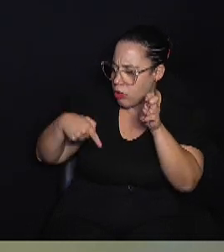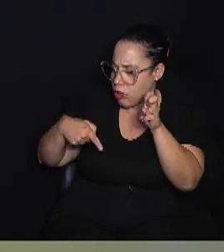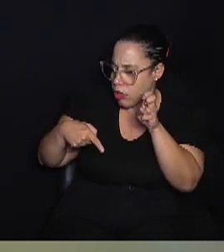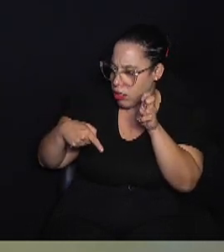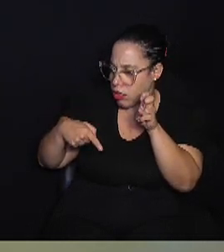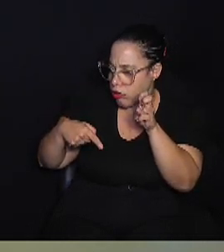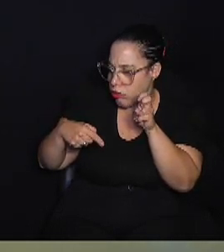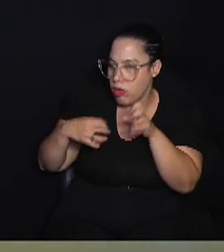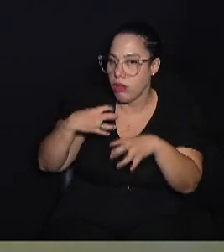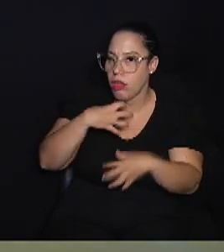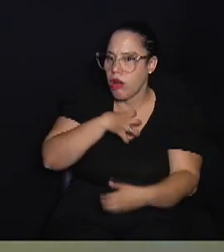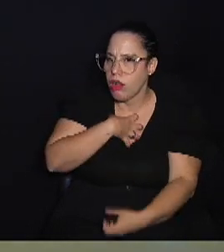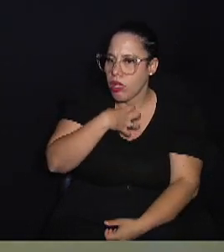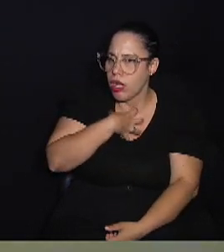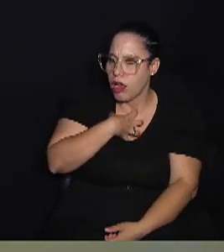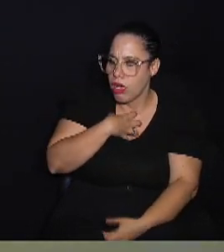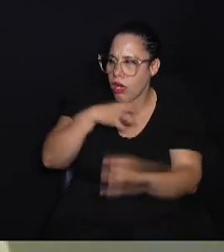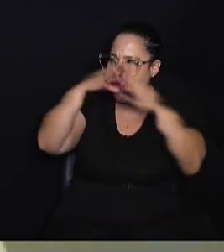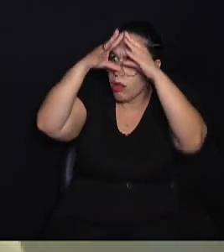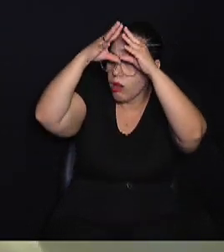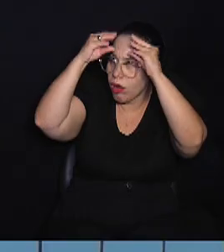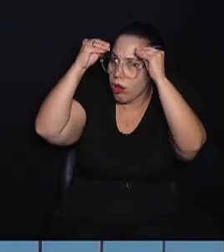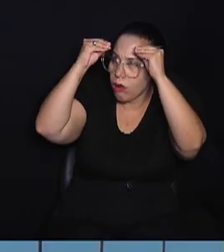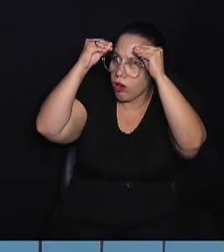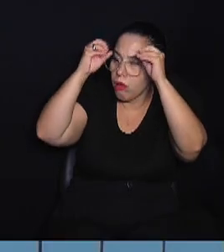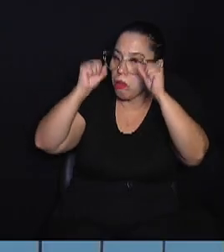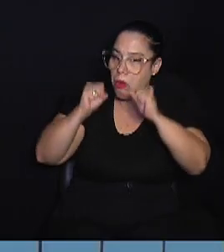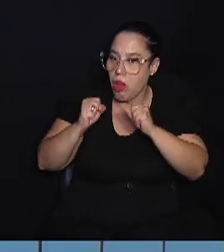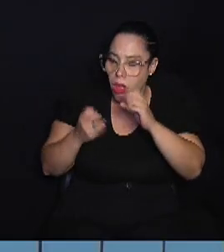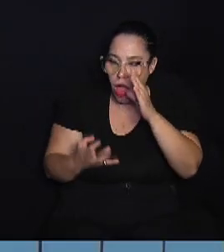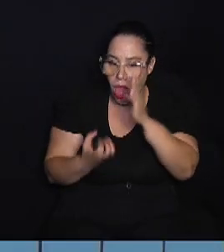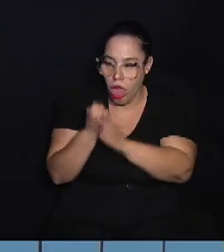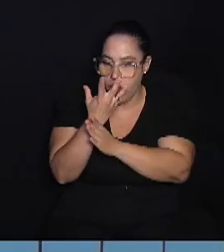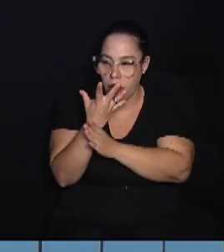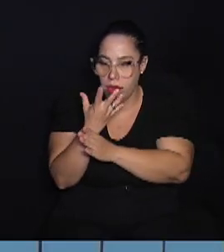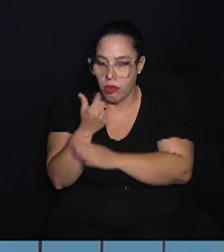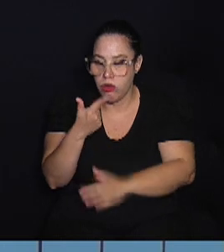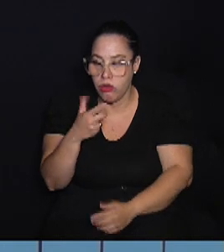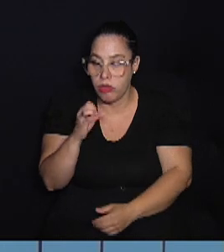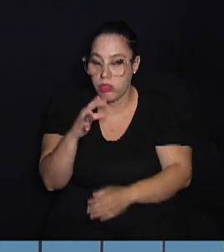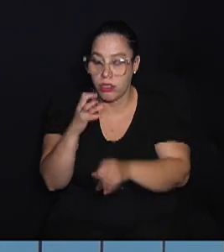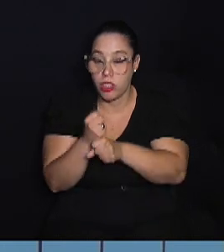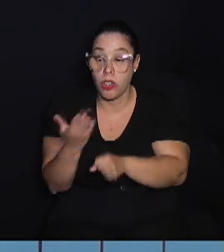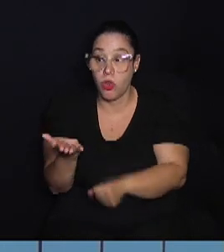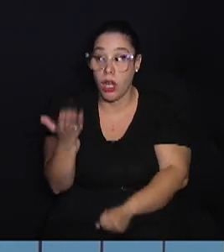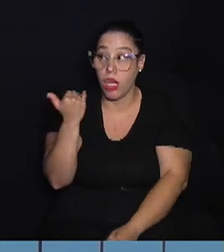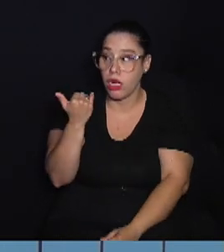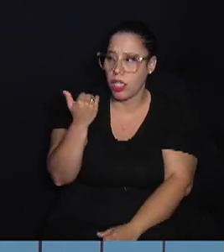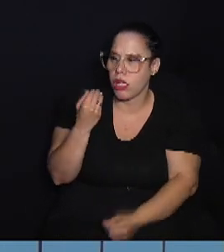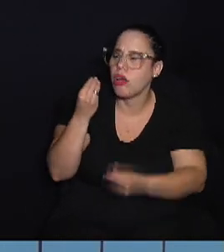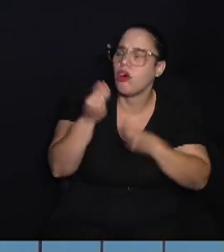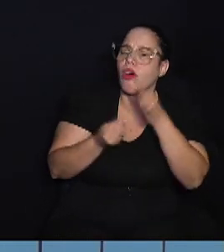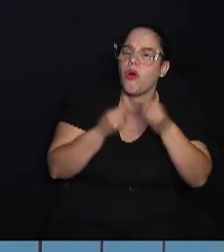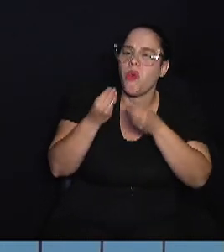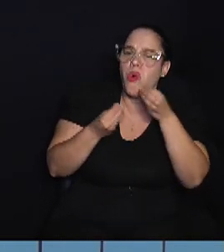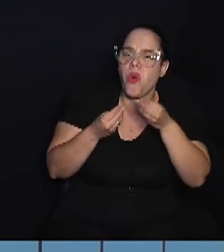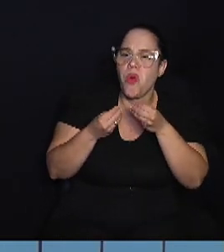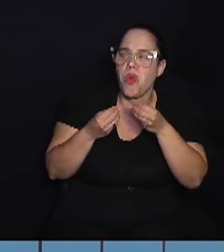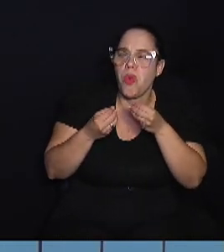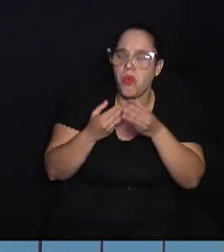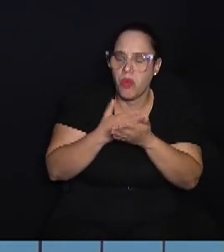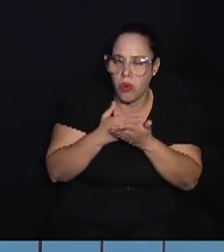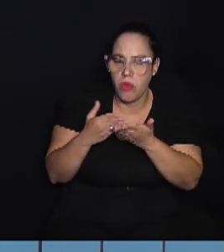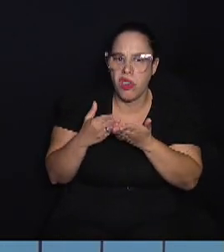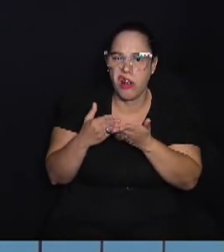Esses sintomas do Alzheimer, eles podem aparecer pelo menos 20 anos antes, né? Como que esses sinais, eles